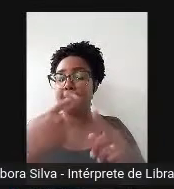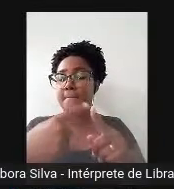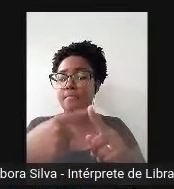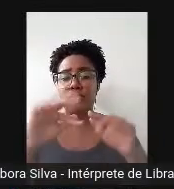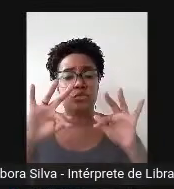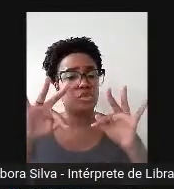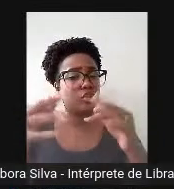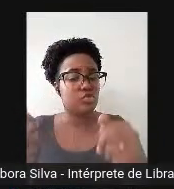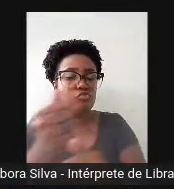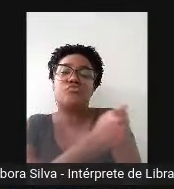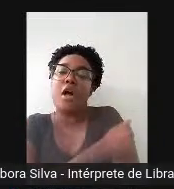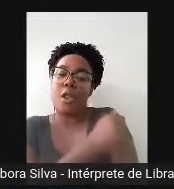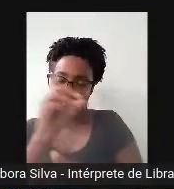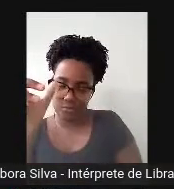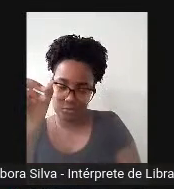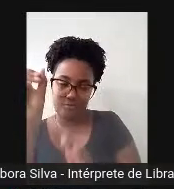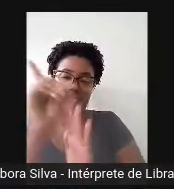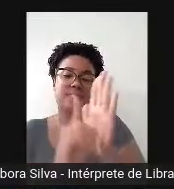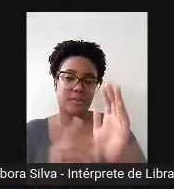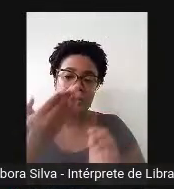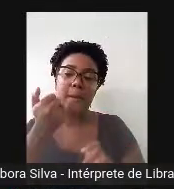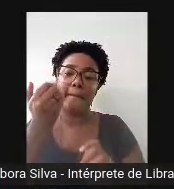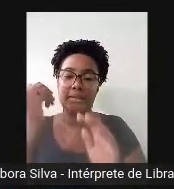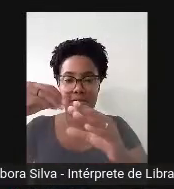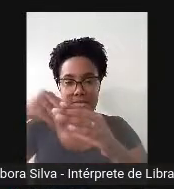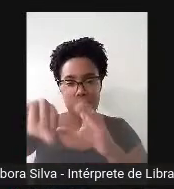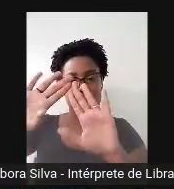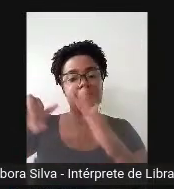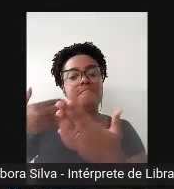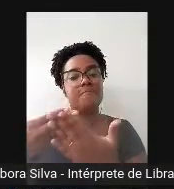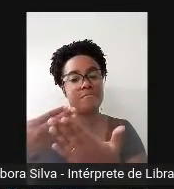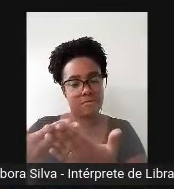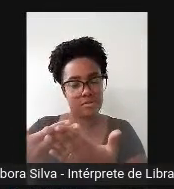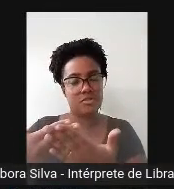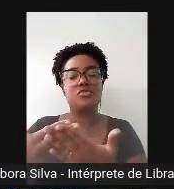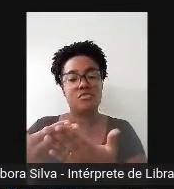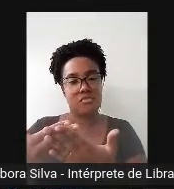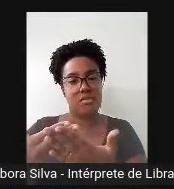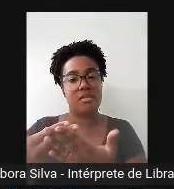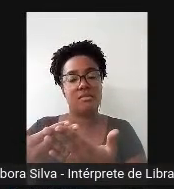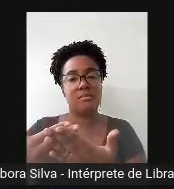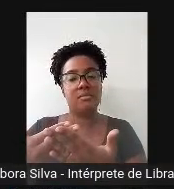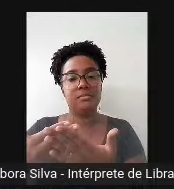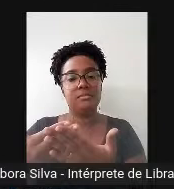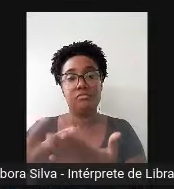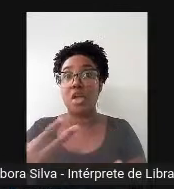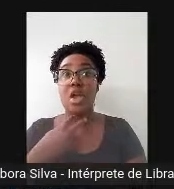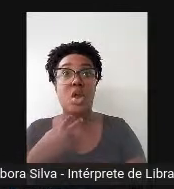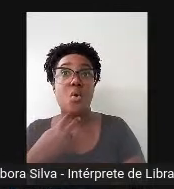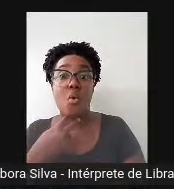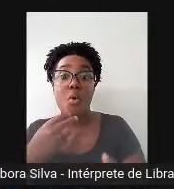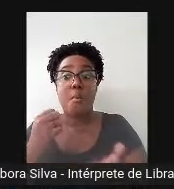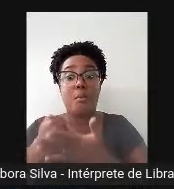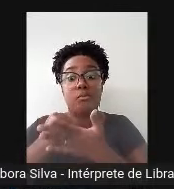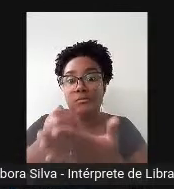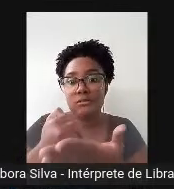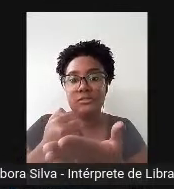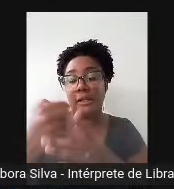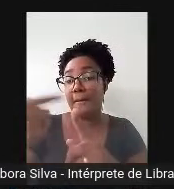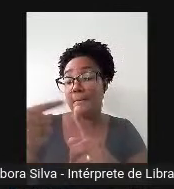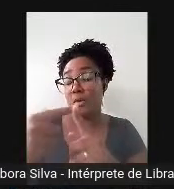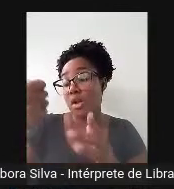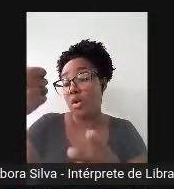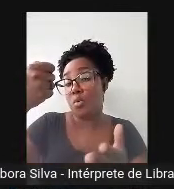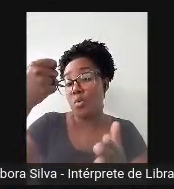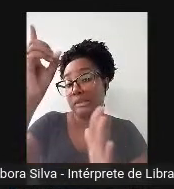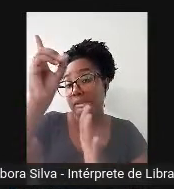escolar. Isso tem um efeito permanente sobre essas crianças. Não há como reparar essa violação de direito. Isso é